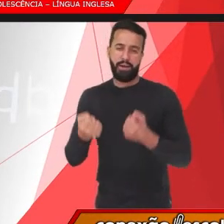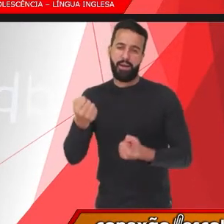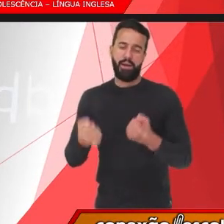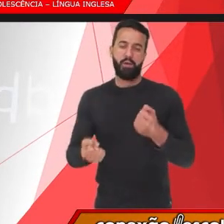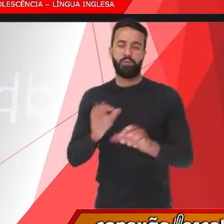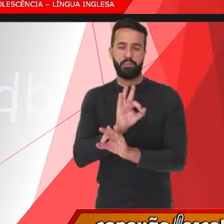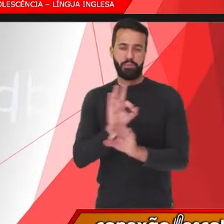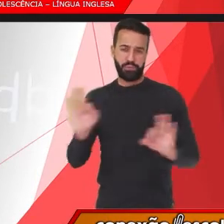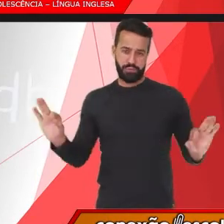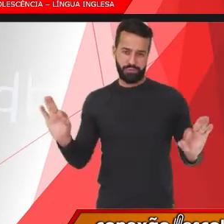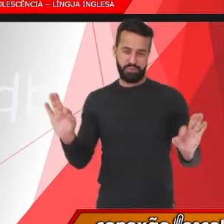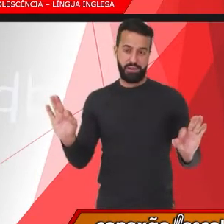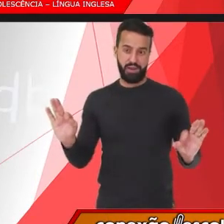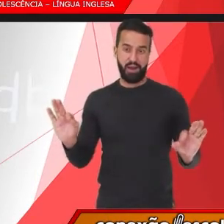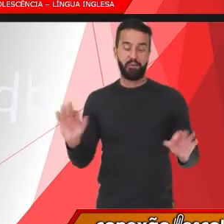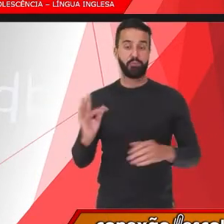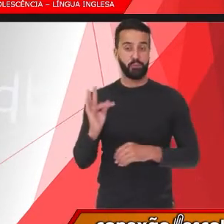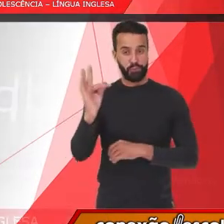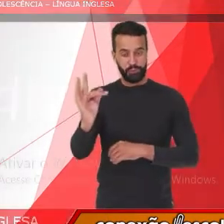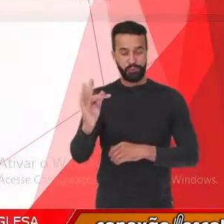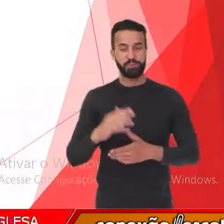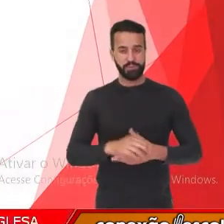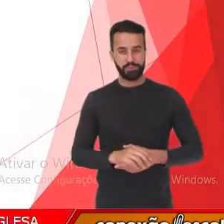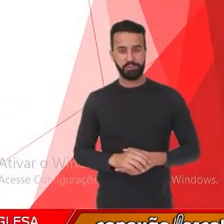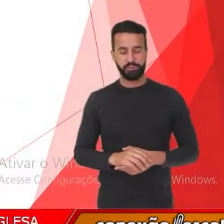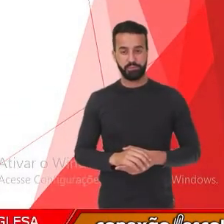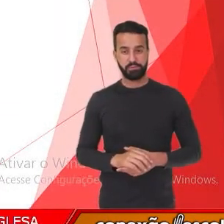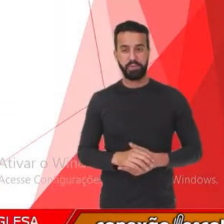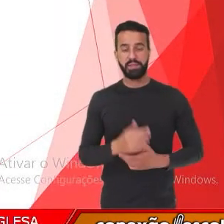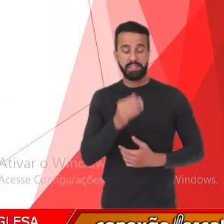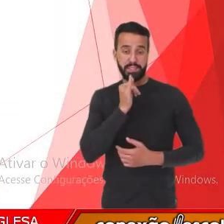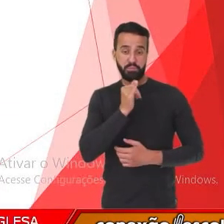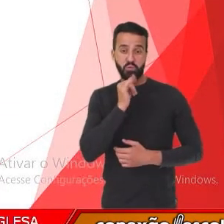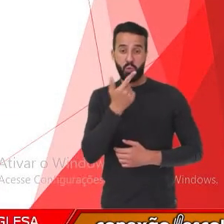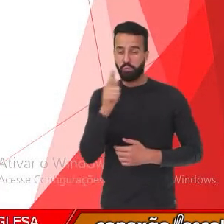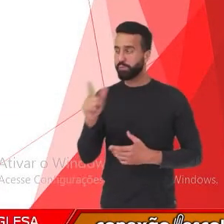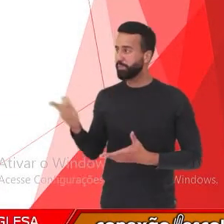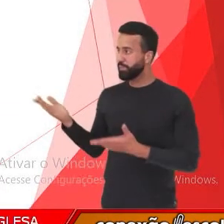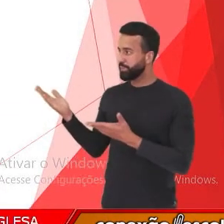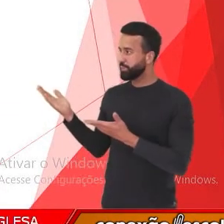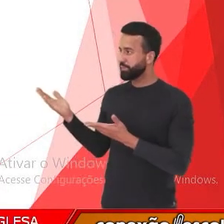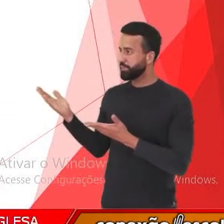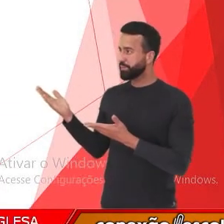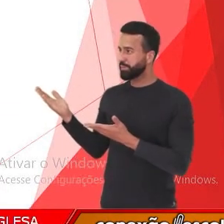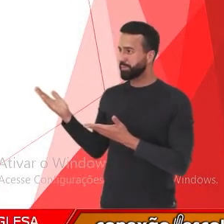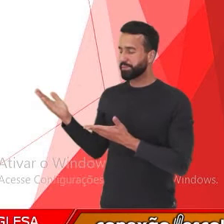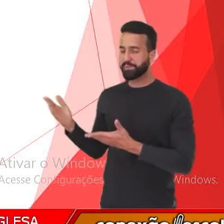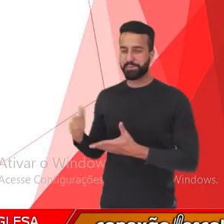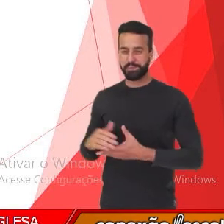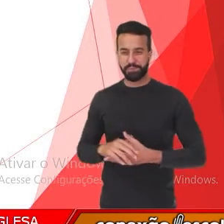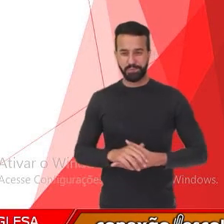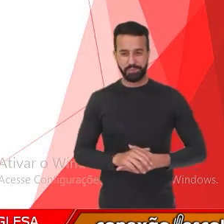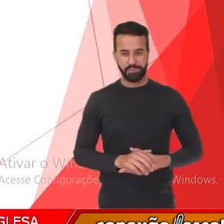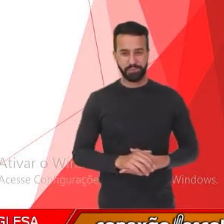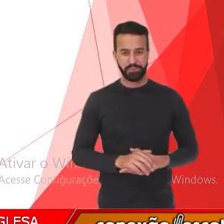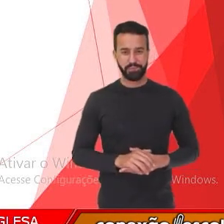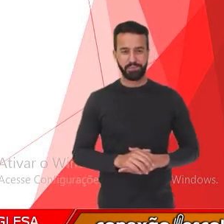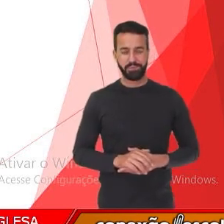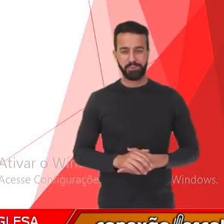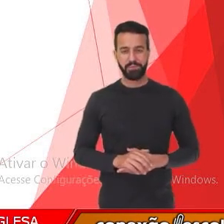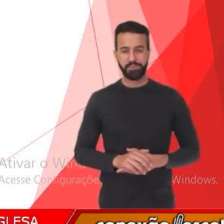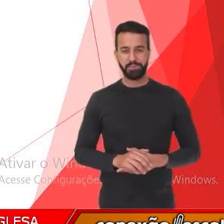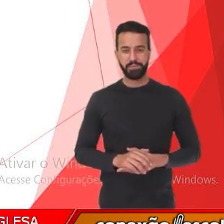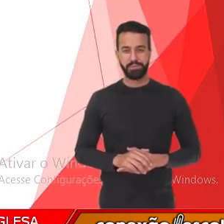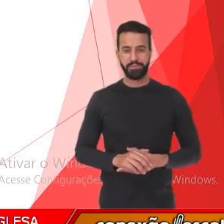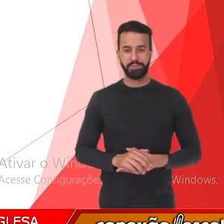no futuro, certo? Nós temos também outro exemplo. If Sarah had time, she